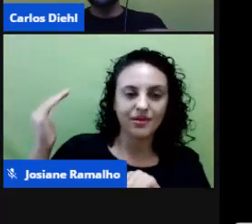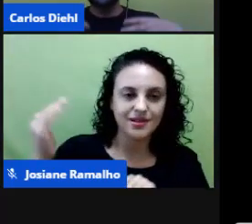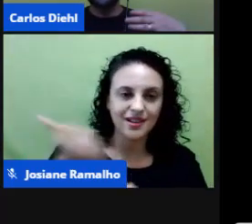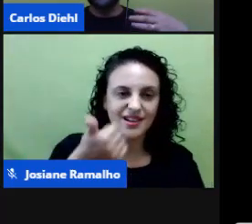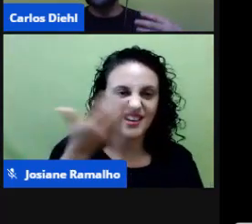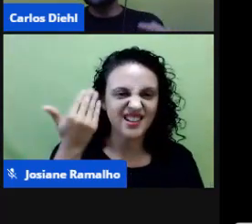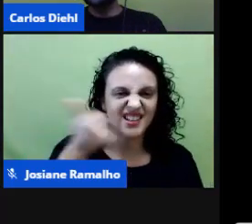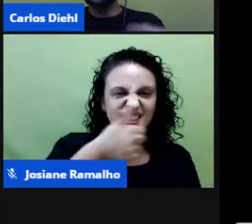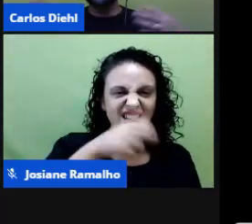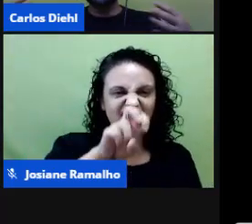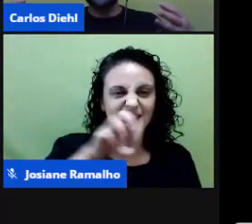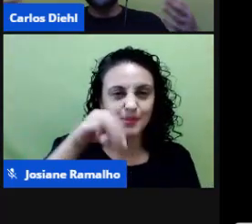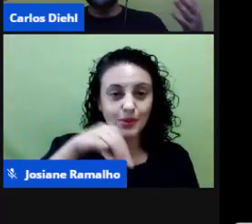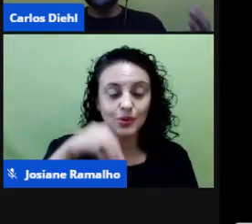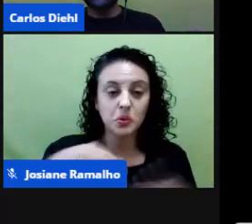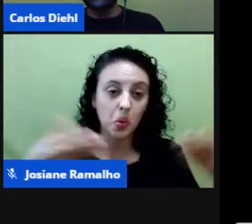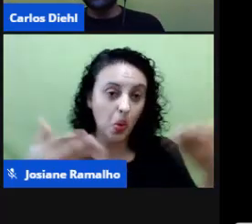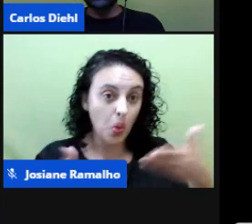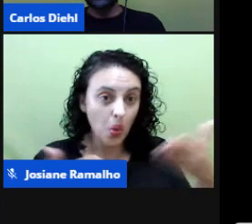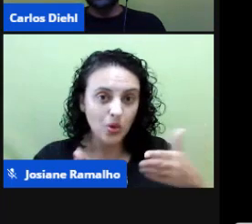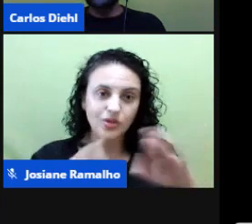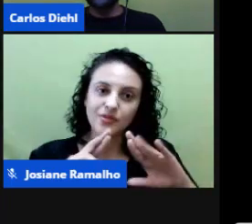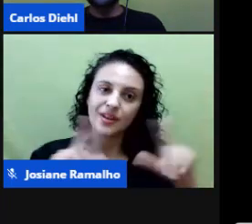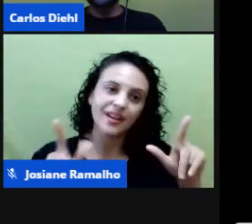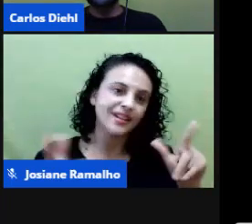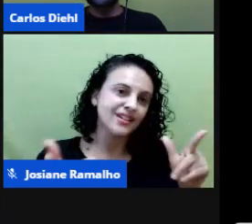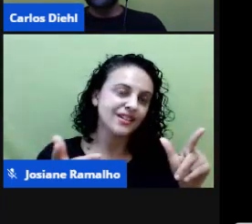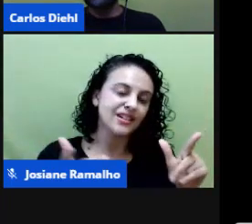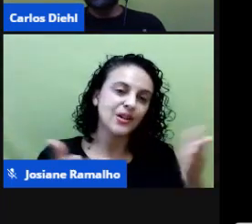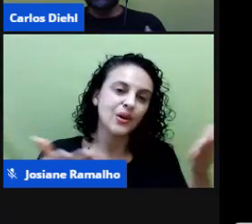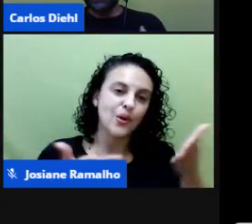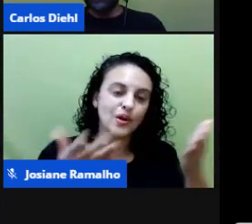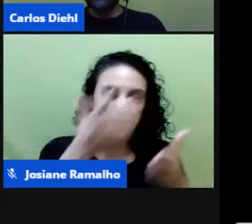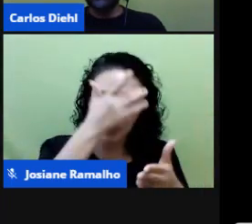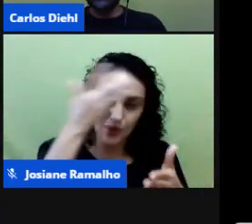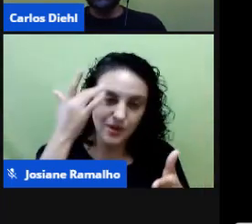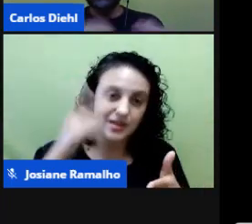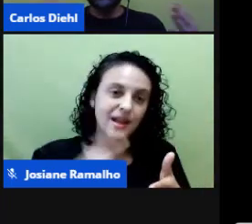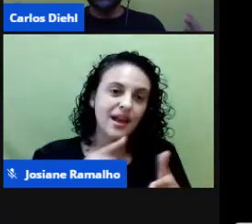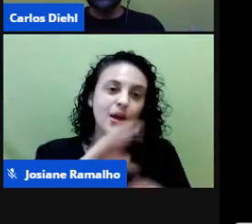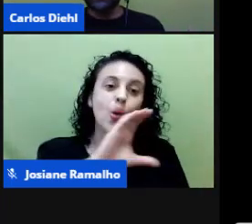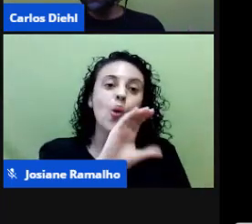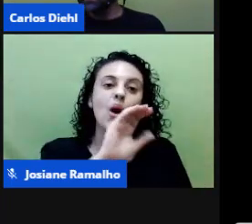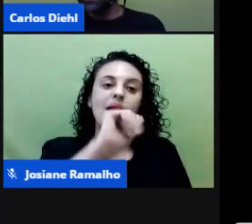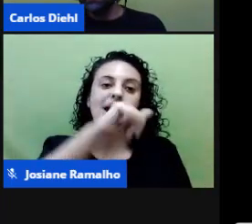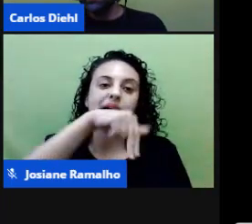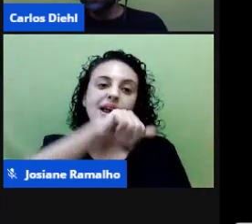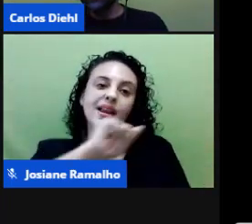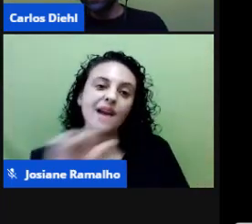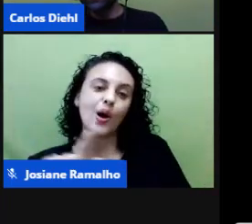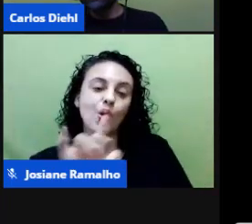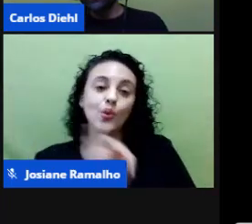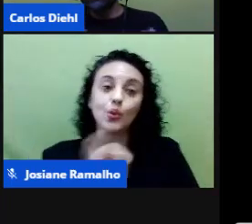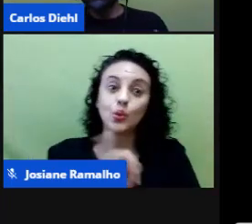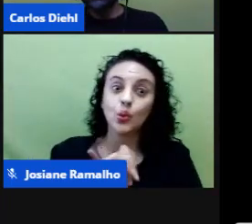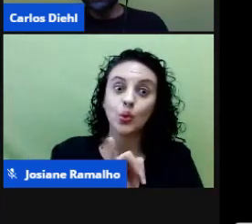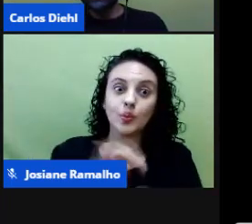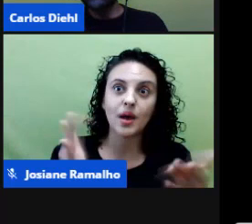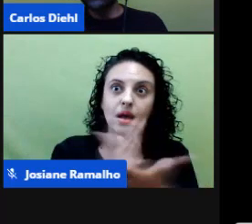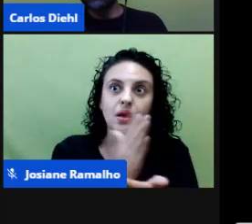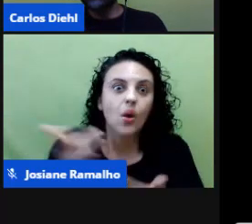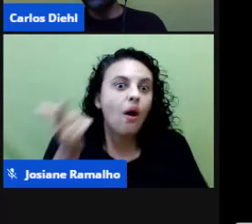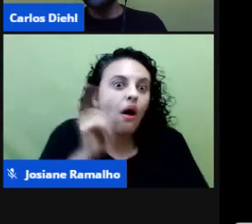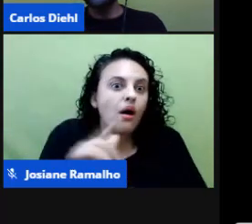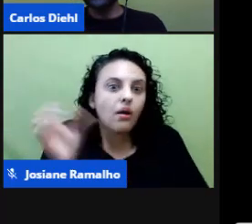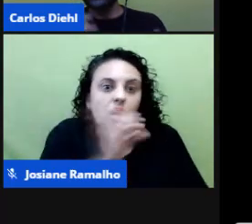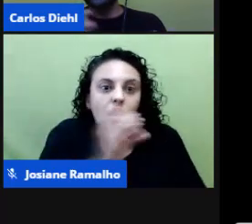2 horas, ter seu canal lá no YouTube, fazer a fama instantânea, ter a